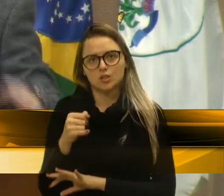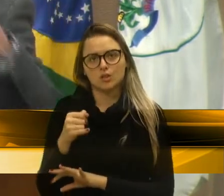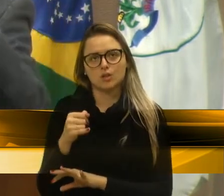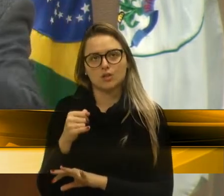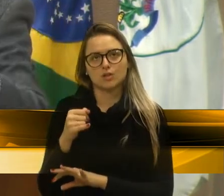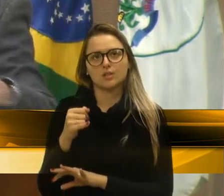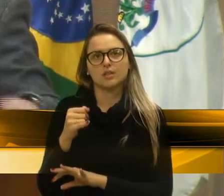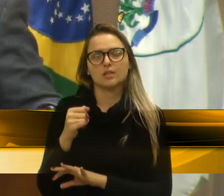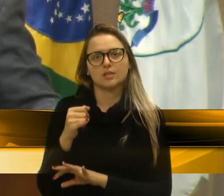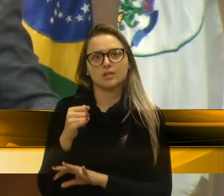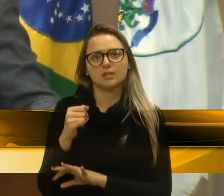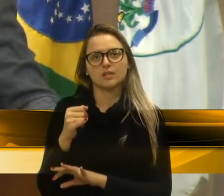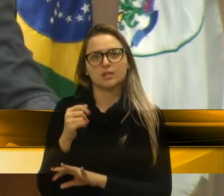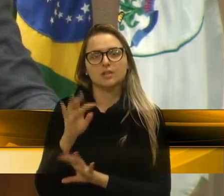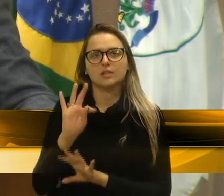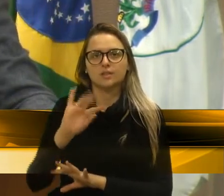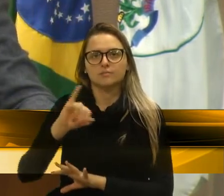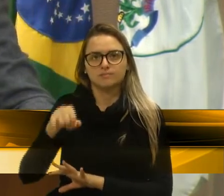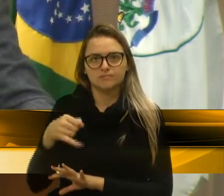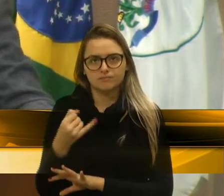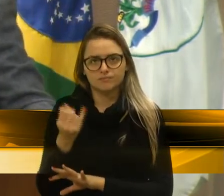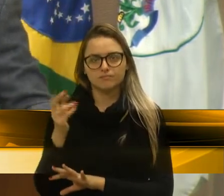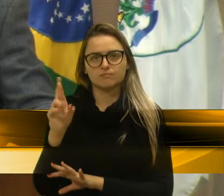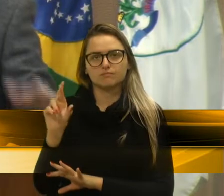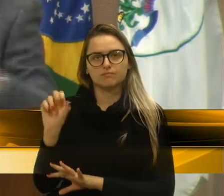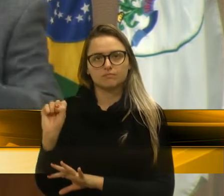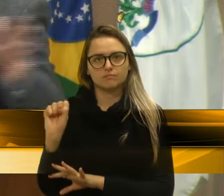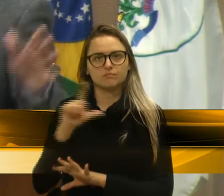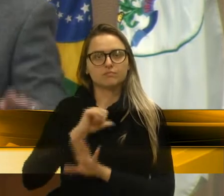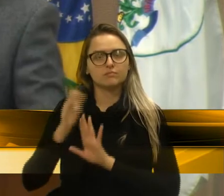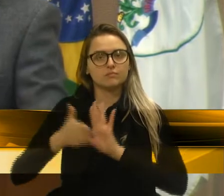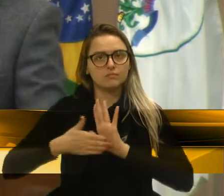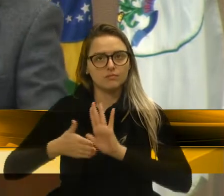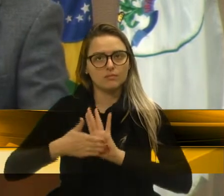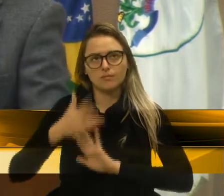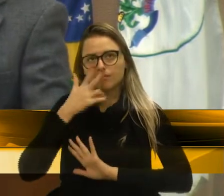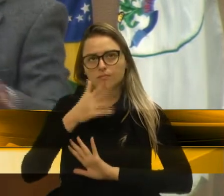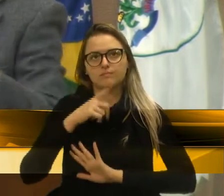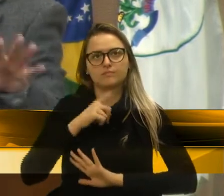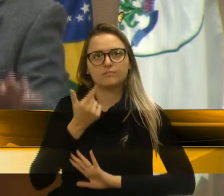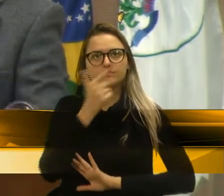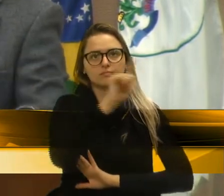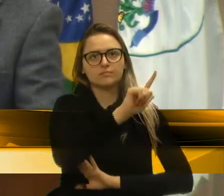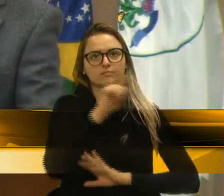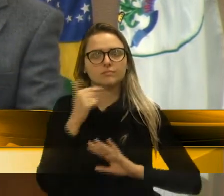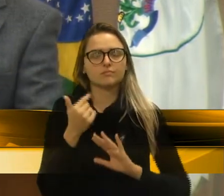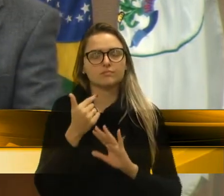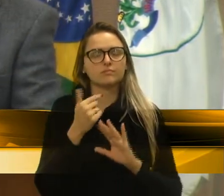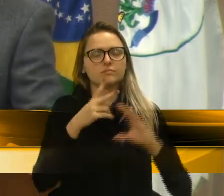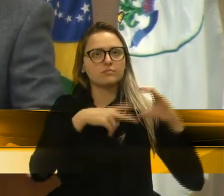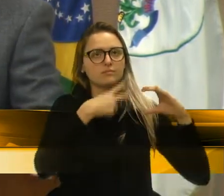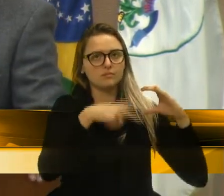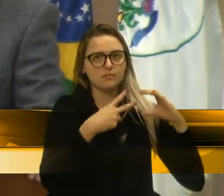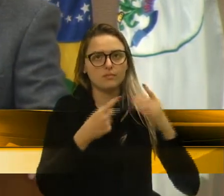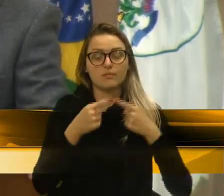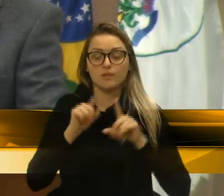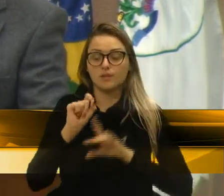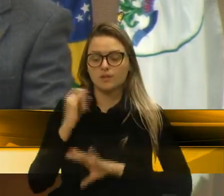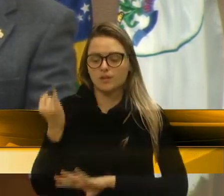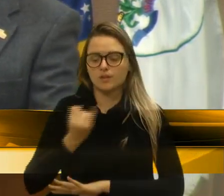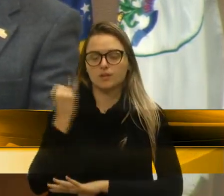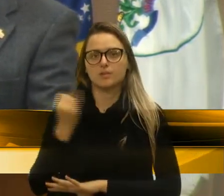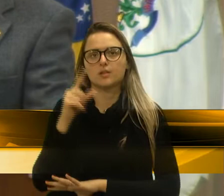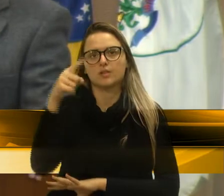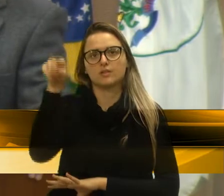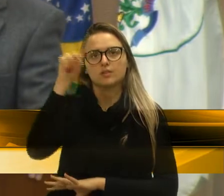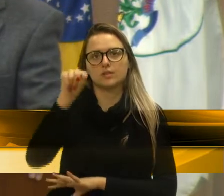de Justiça também com a mesma proposição, pegamos outra Câmara, mas não importa. O que importa é que vocês passem